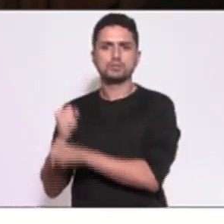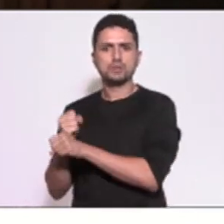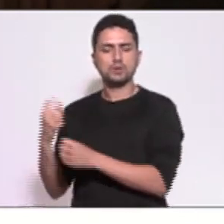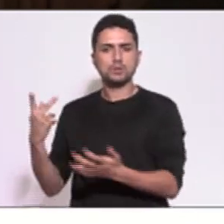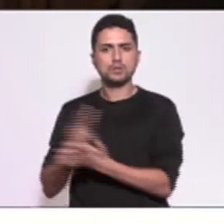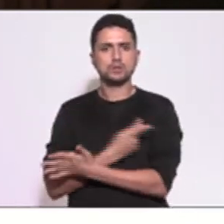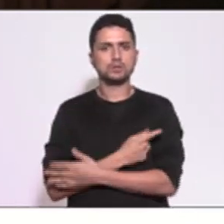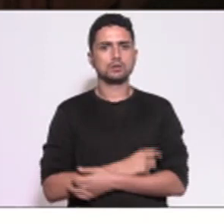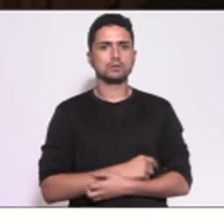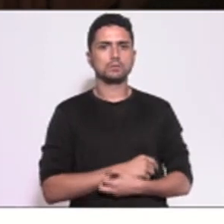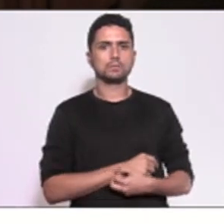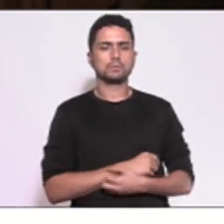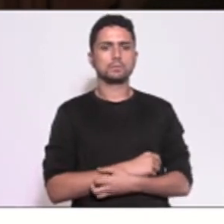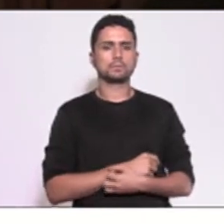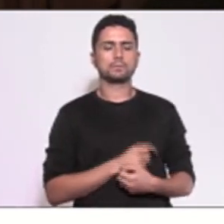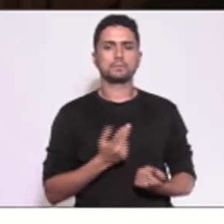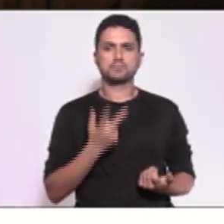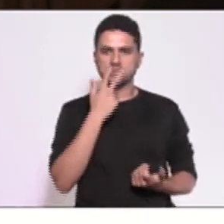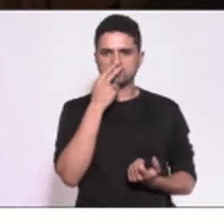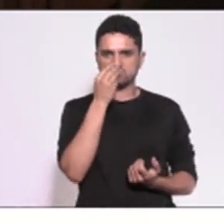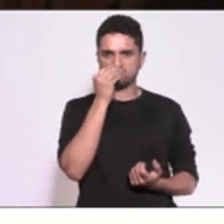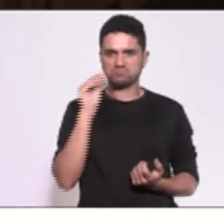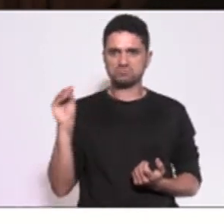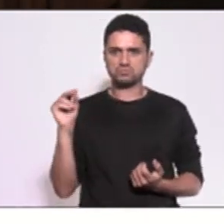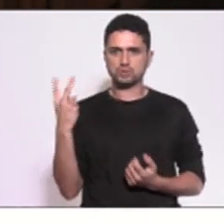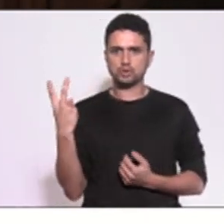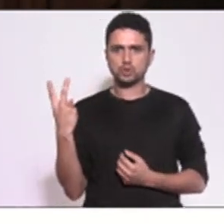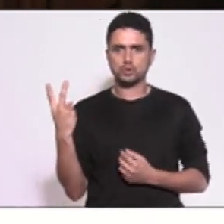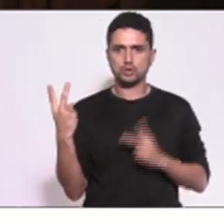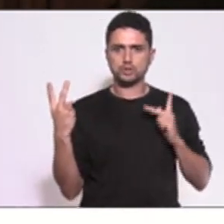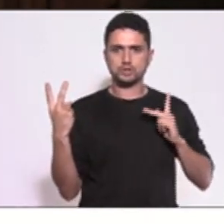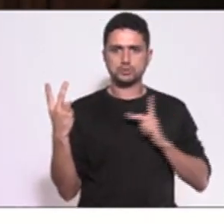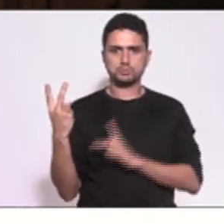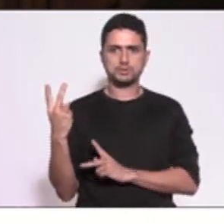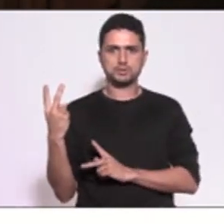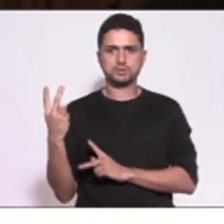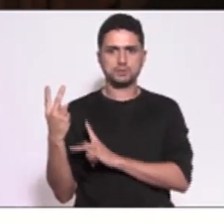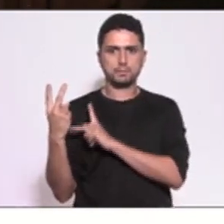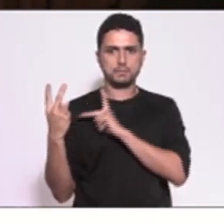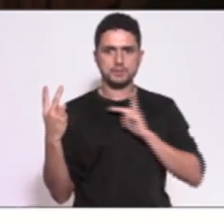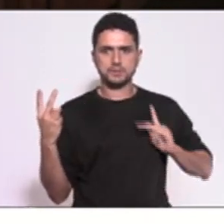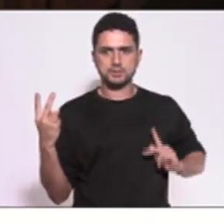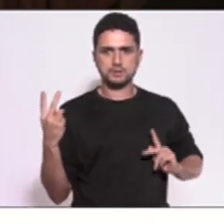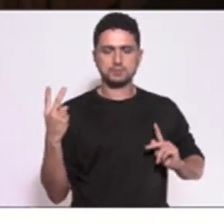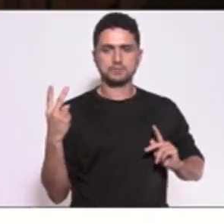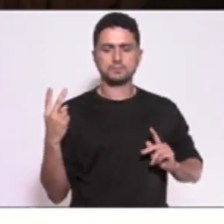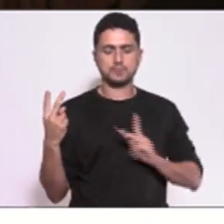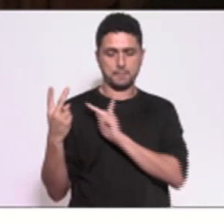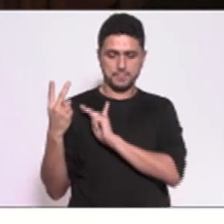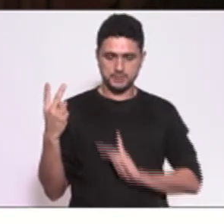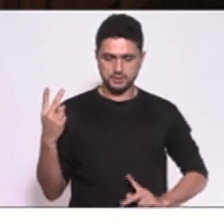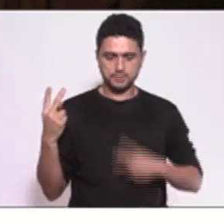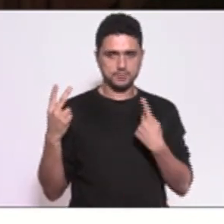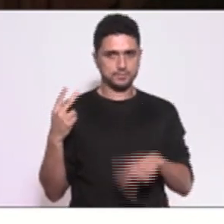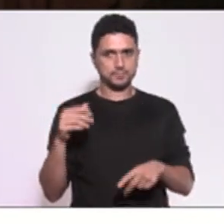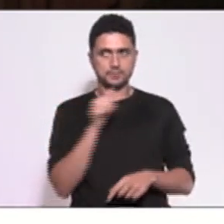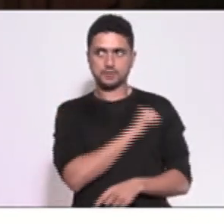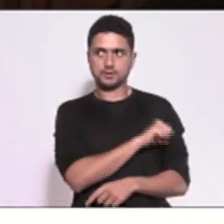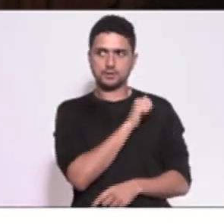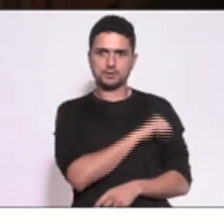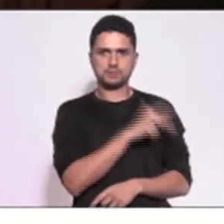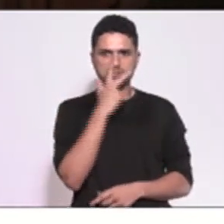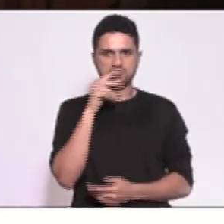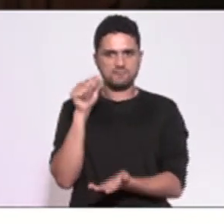costas para os dois presidentes do Rio e do Brasil judaicos para se